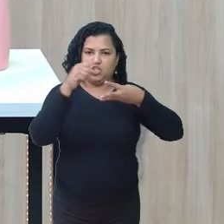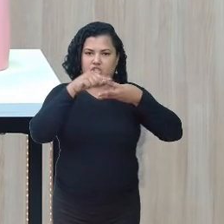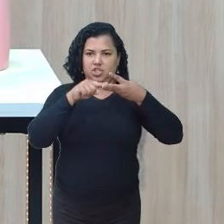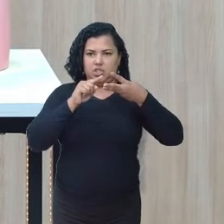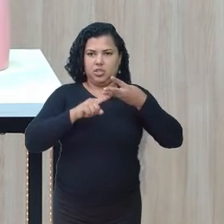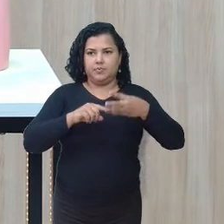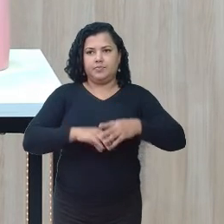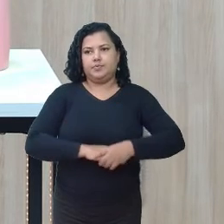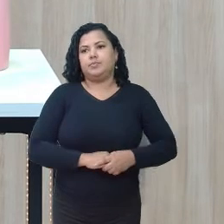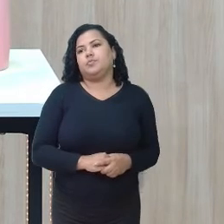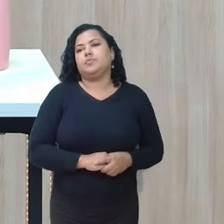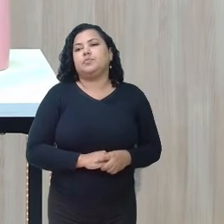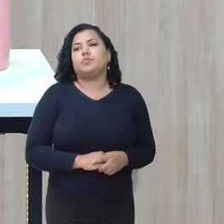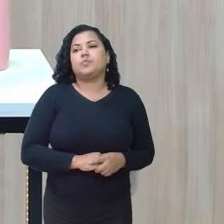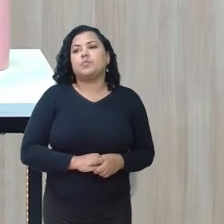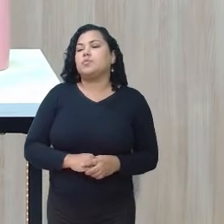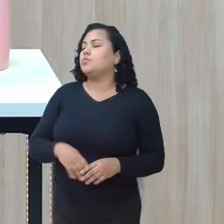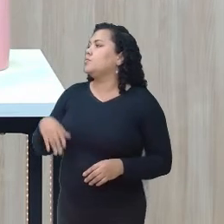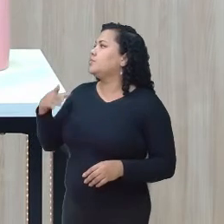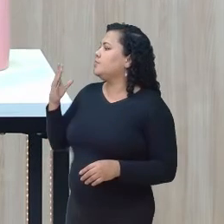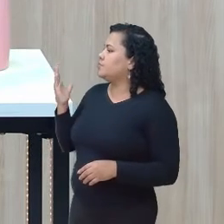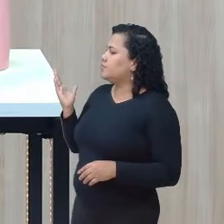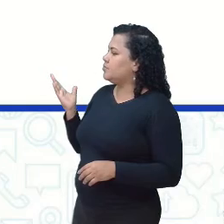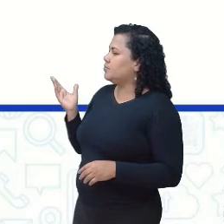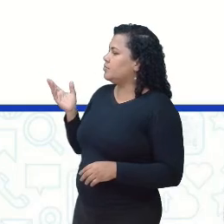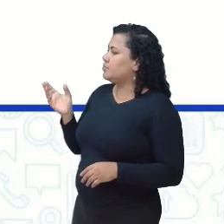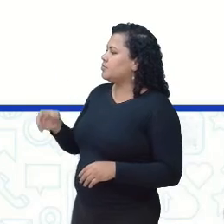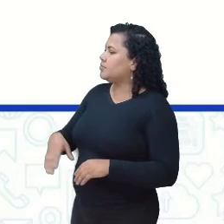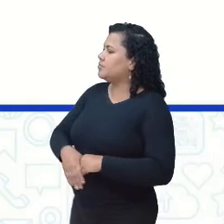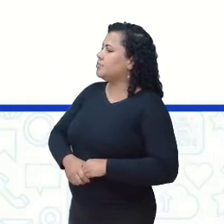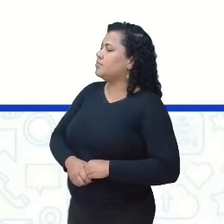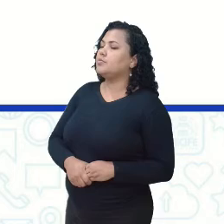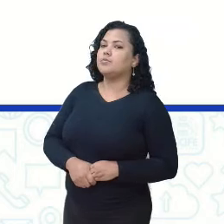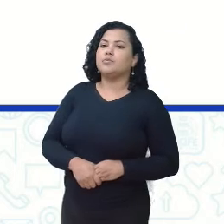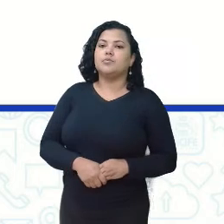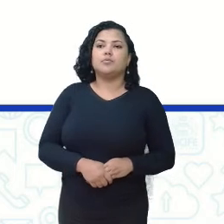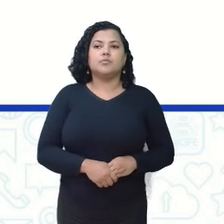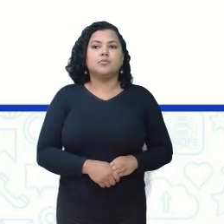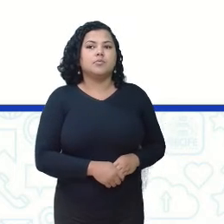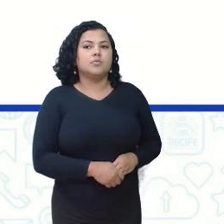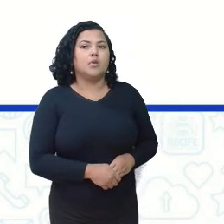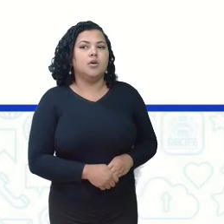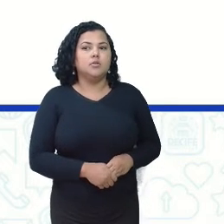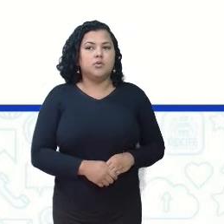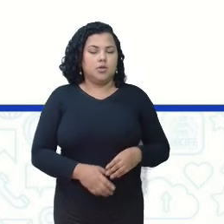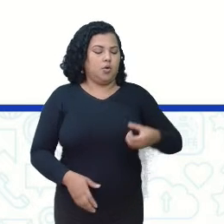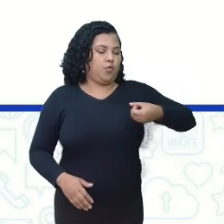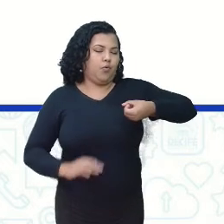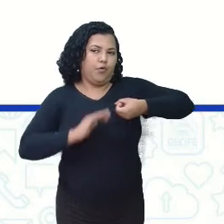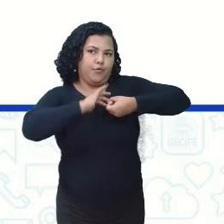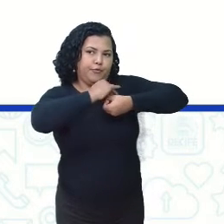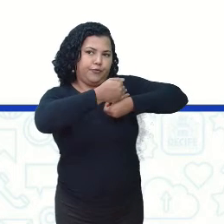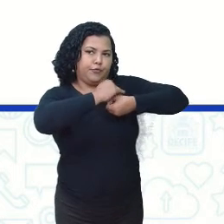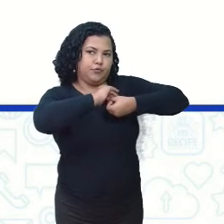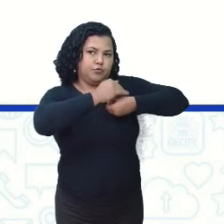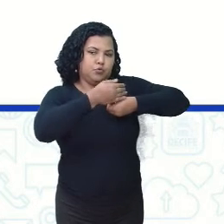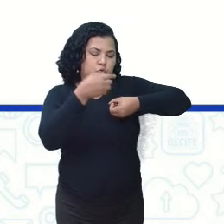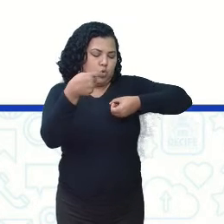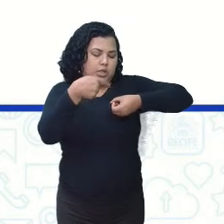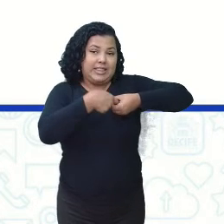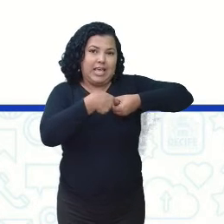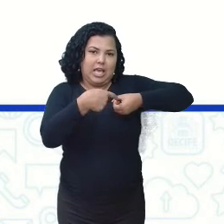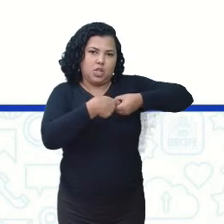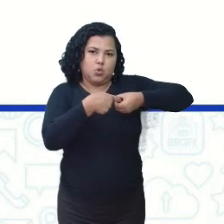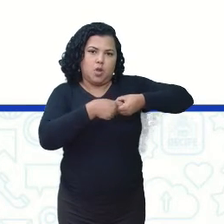possui. Aqui eu estou mostrando a vocês também na imagem o fundo do útero, o corpo do útero, que é